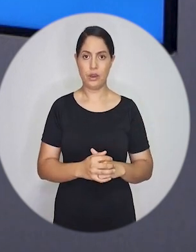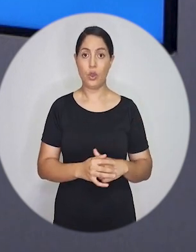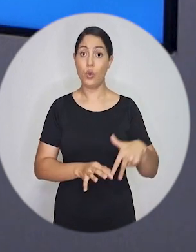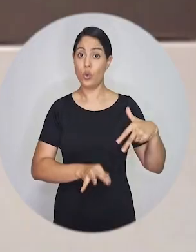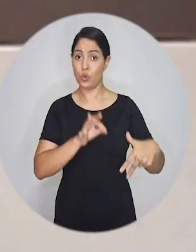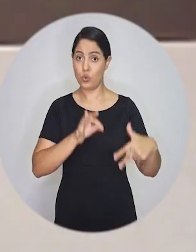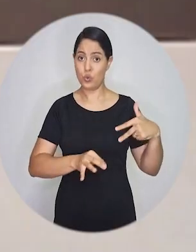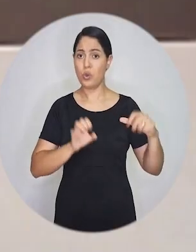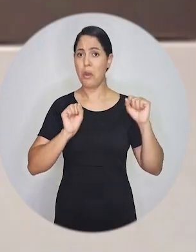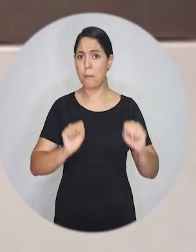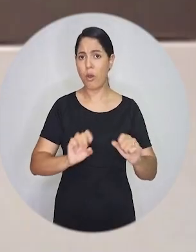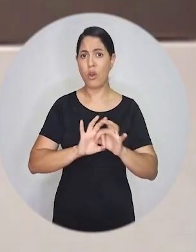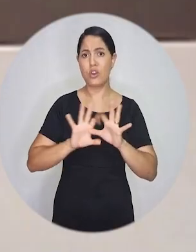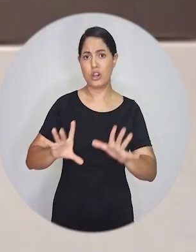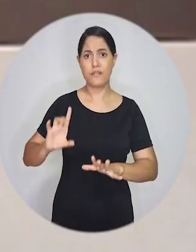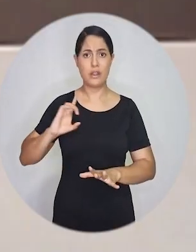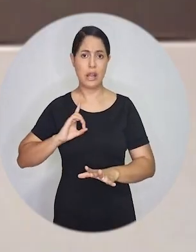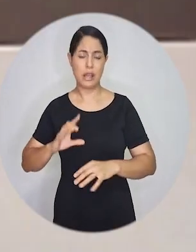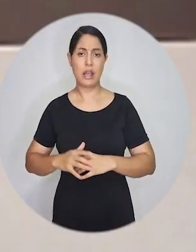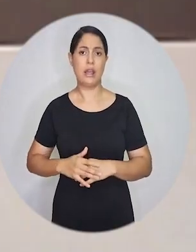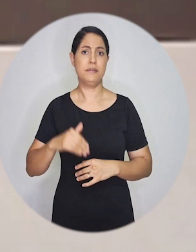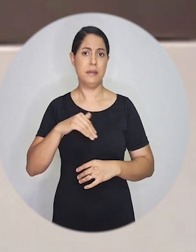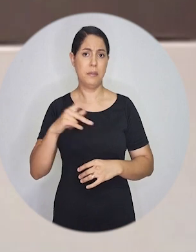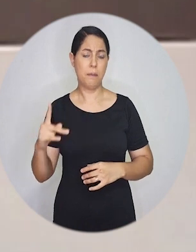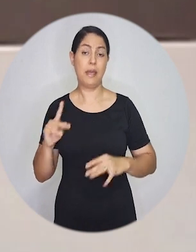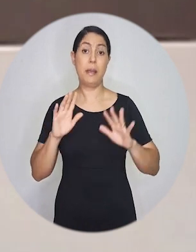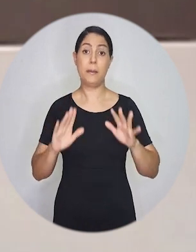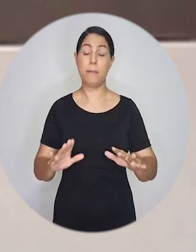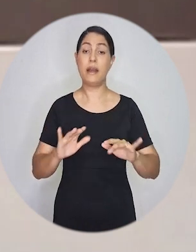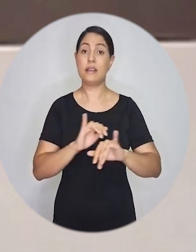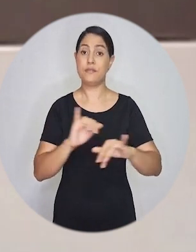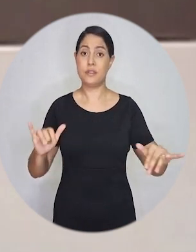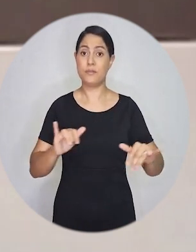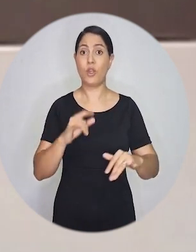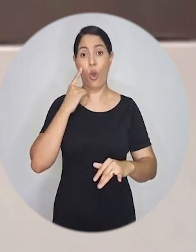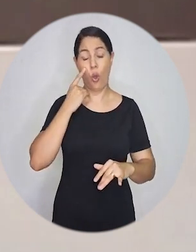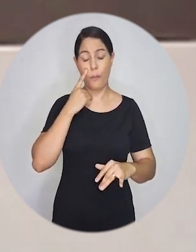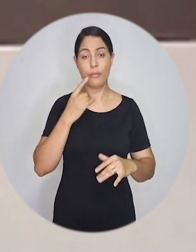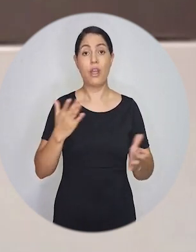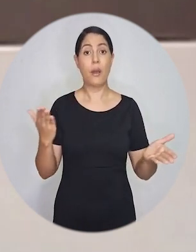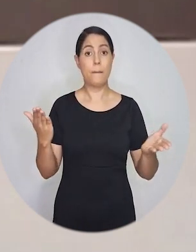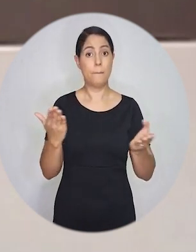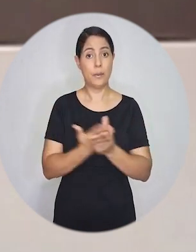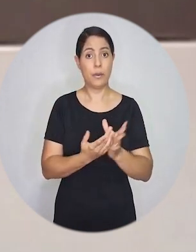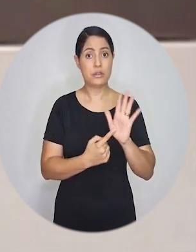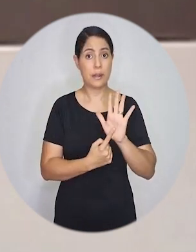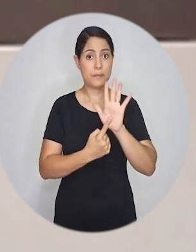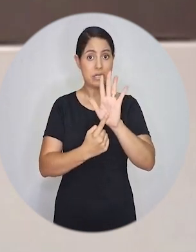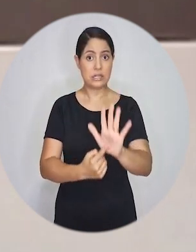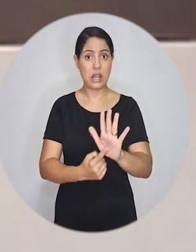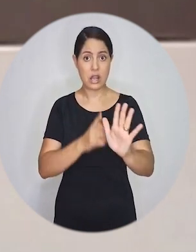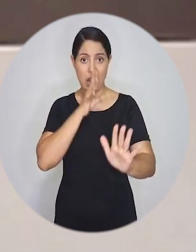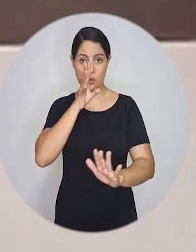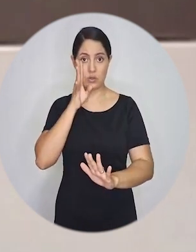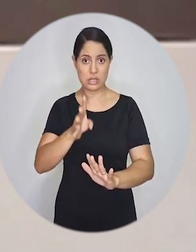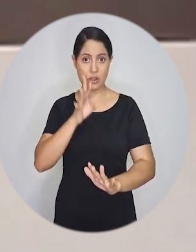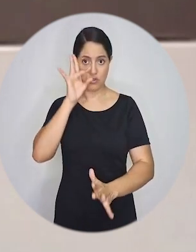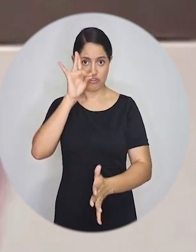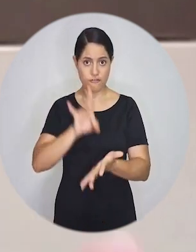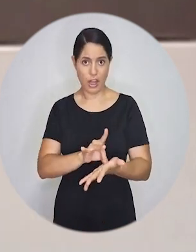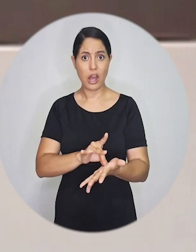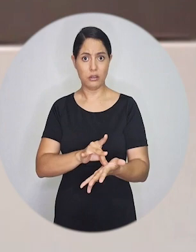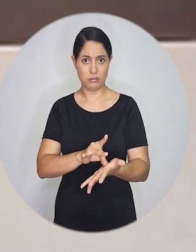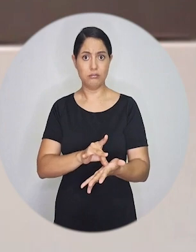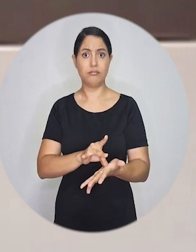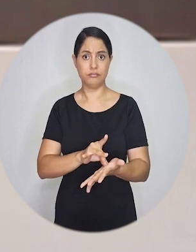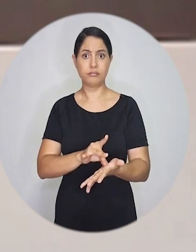magistrado, na fase de investigação, poderá adotar todas essas decisões, contudo, oferecida a denúncia, ou seja,